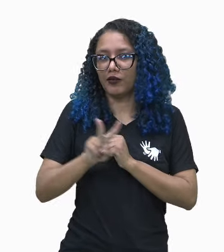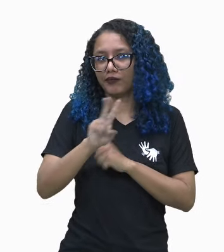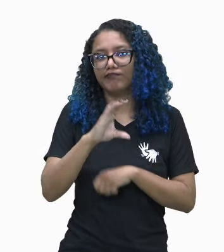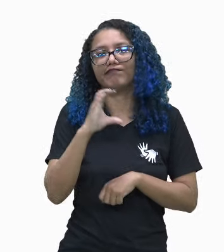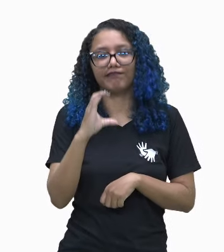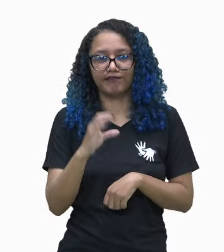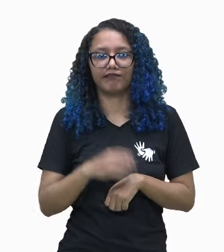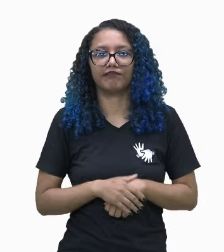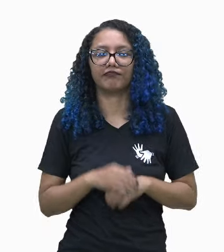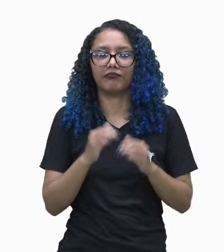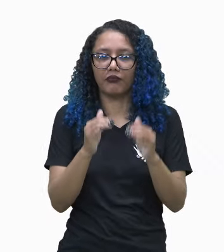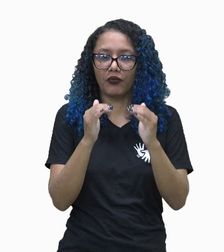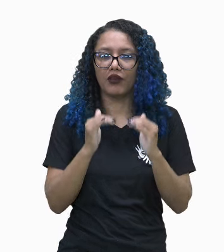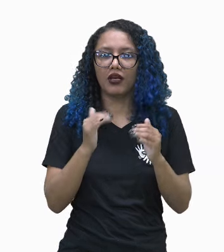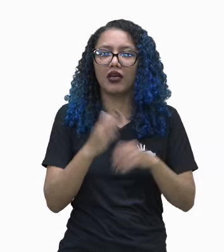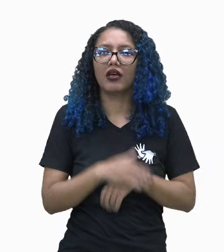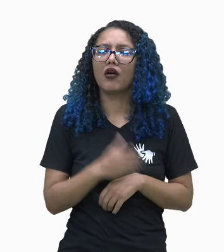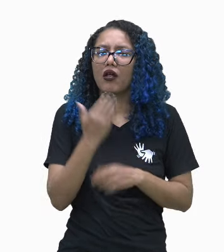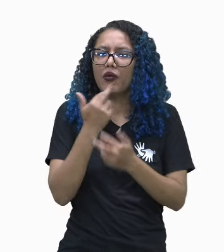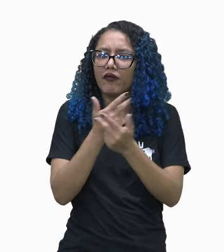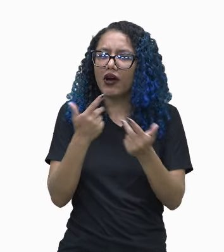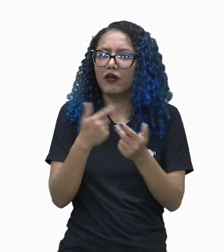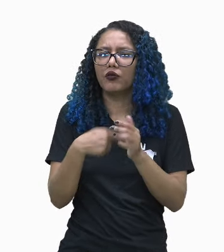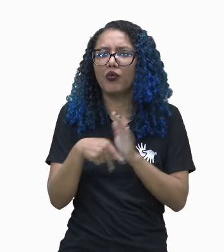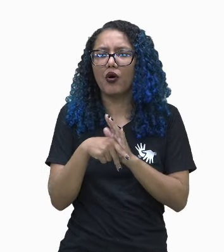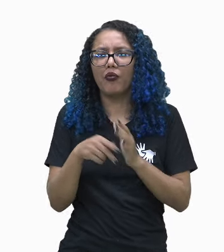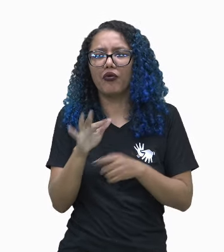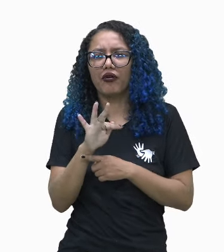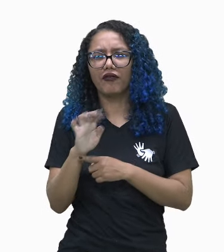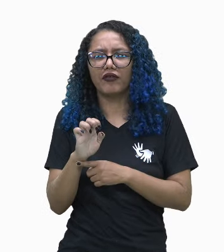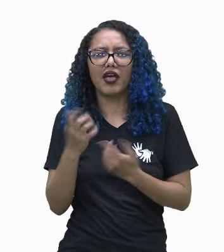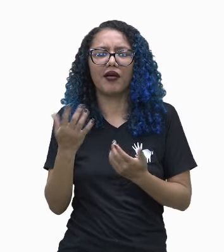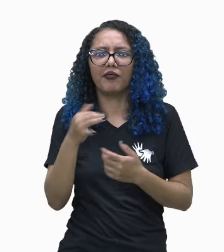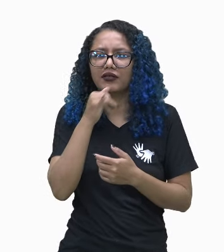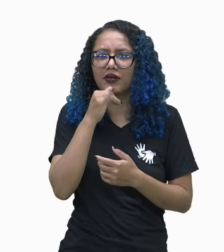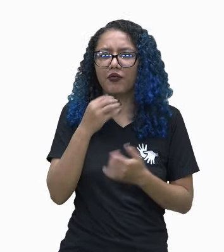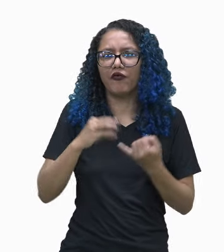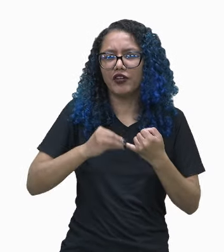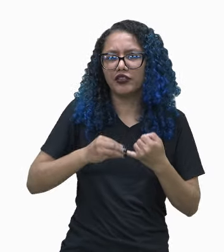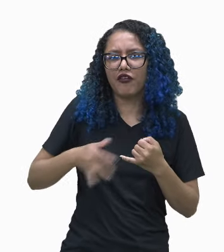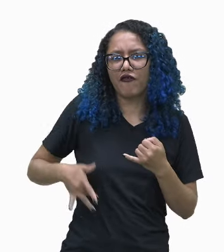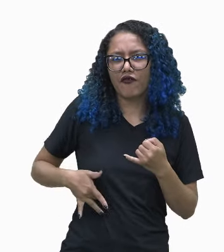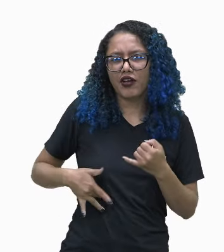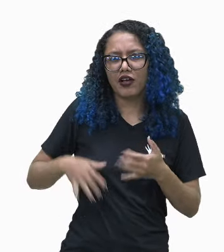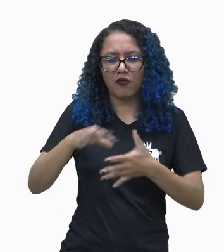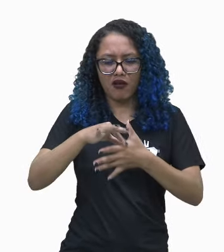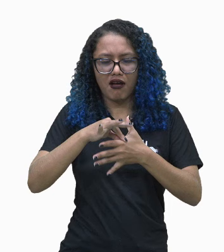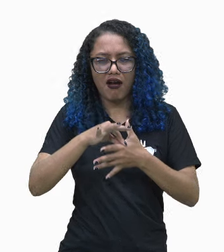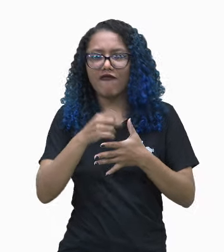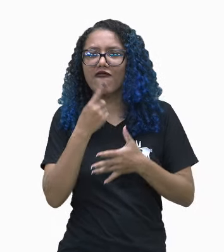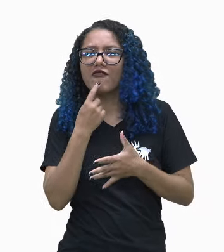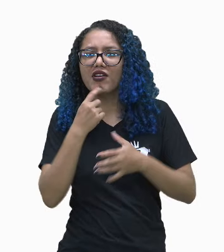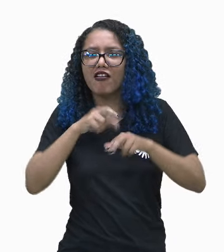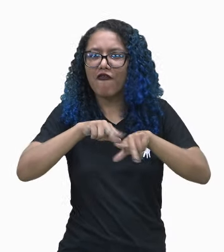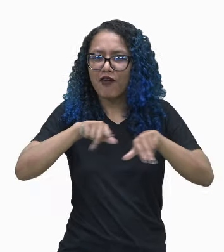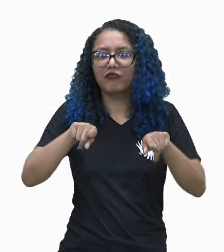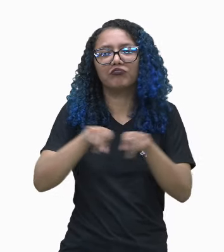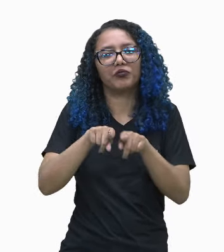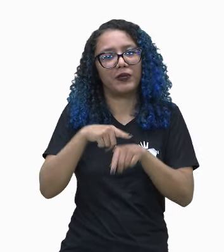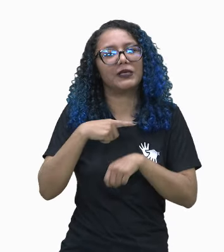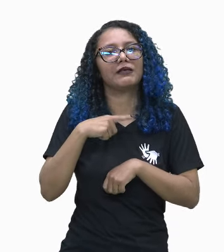nos alimentos ricos em ferro, feijão, fígado e carnes vermelhas, entre outros também, eles são